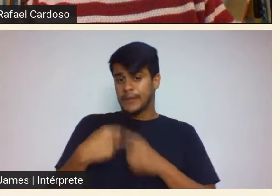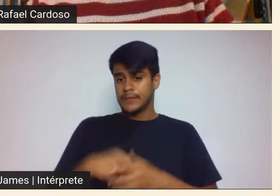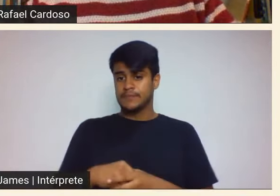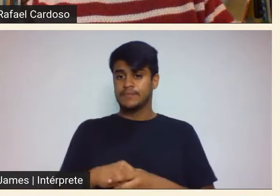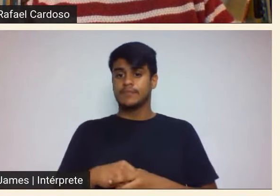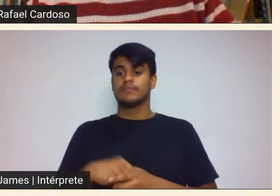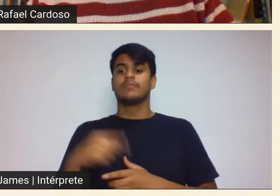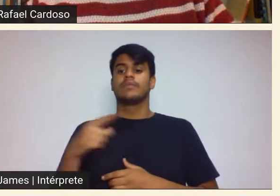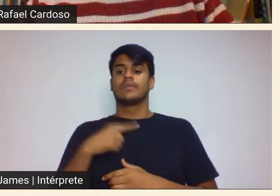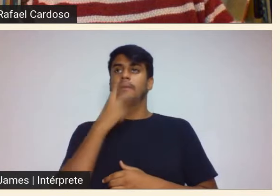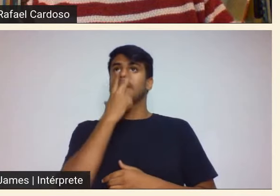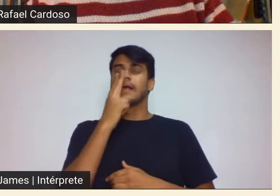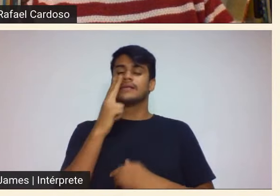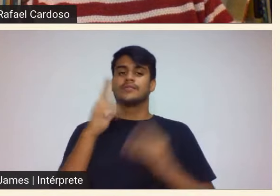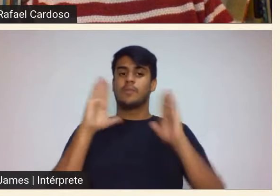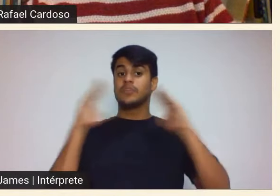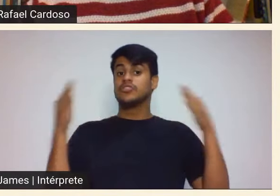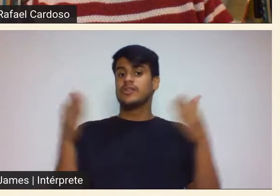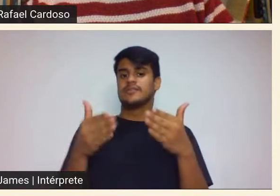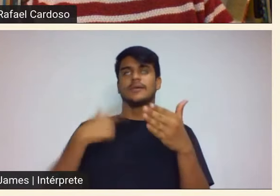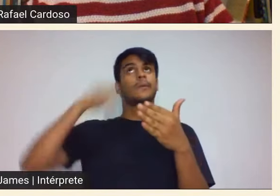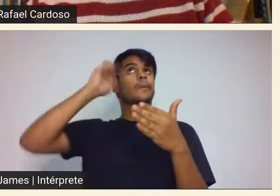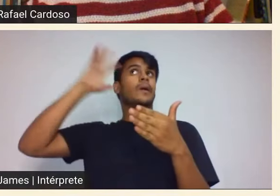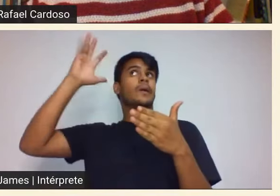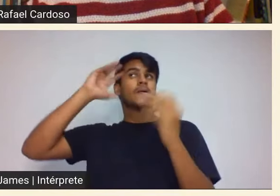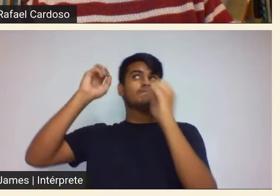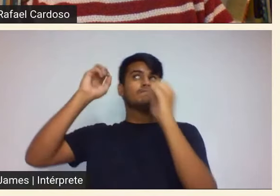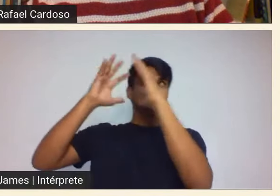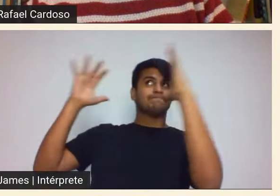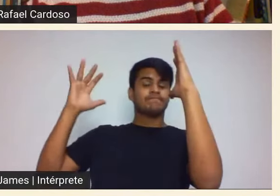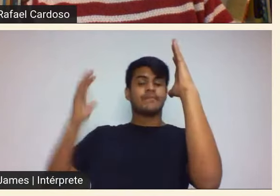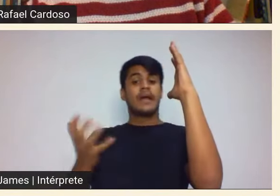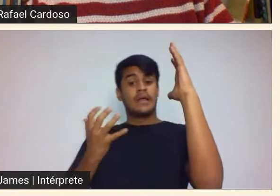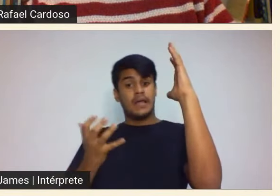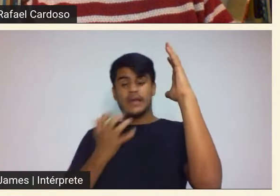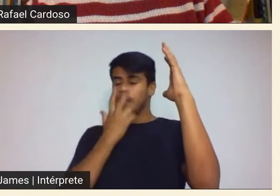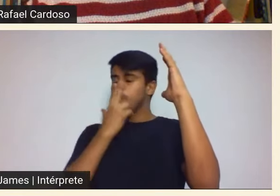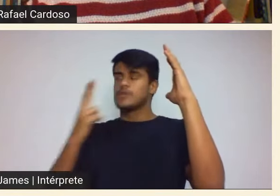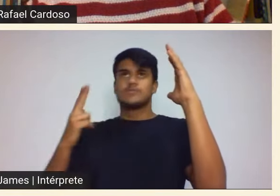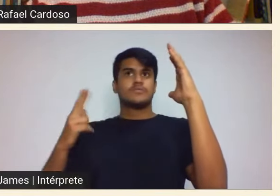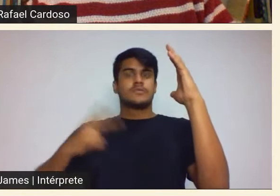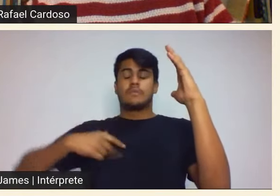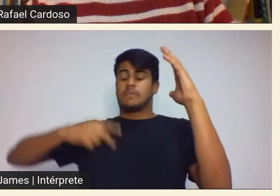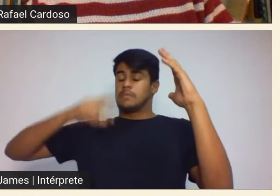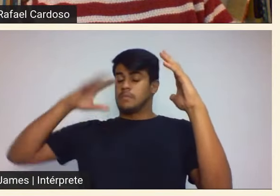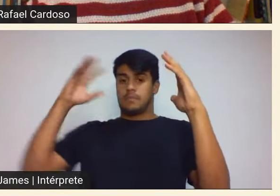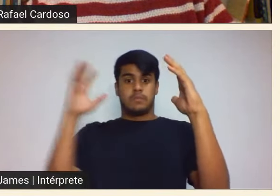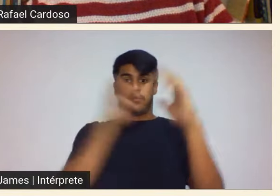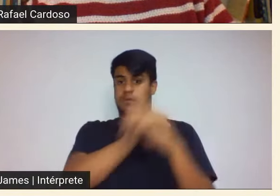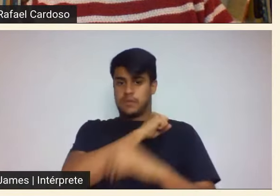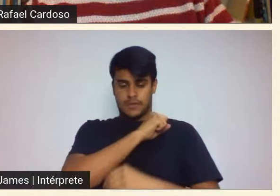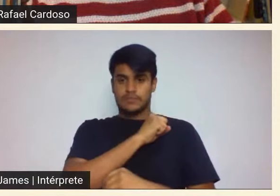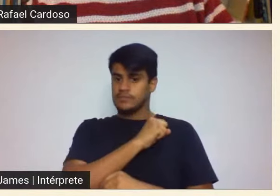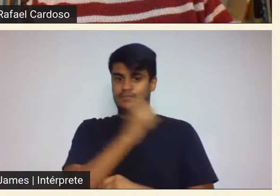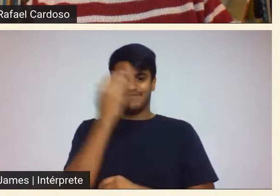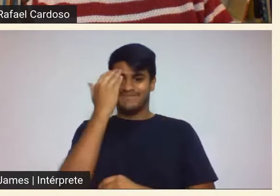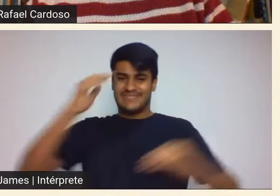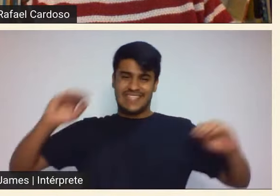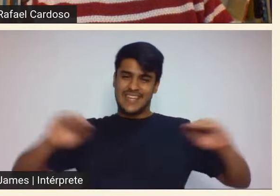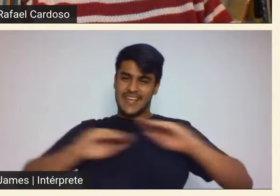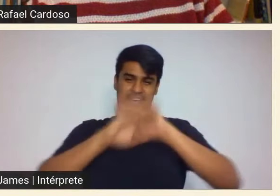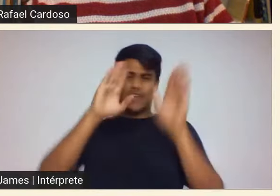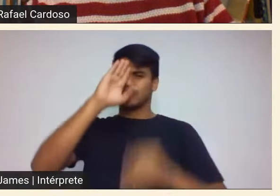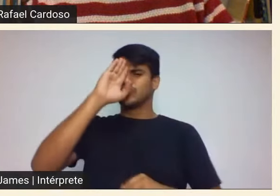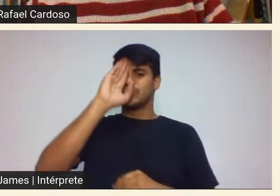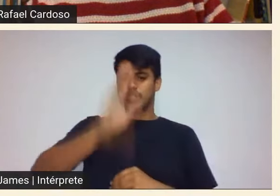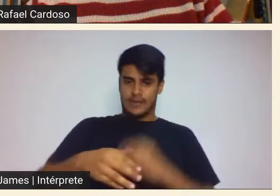dimensão aí imaginária que eu acho que ela é gritante. E fica muito evidente já de primeira mão, né?